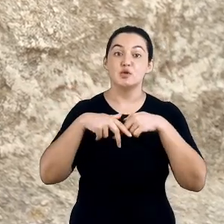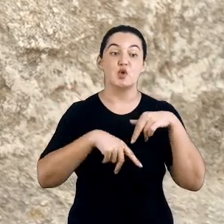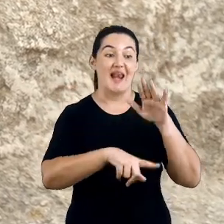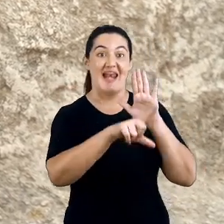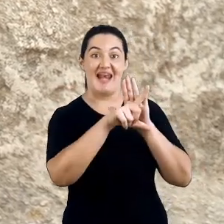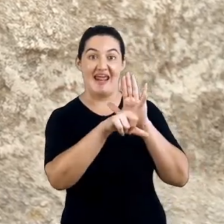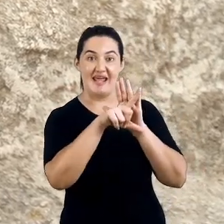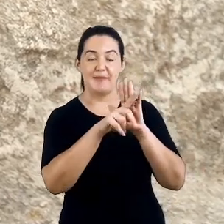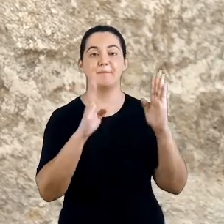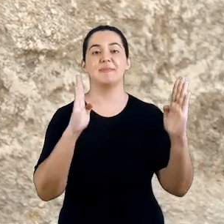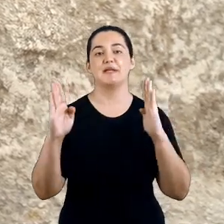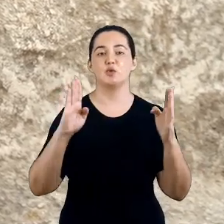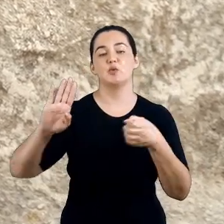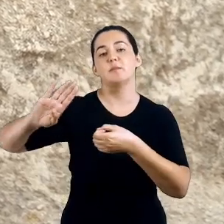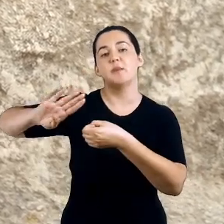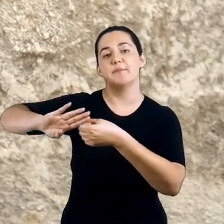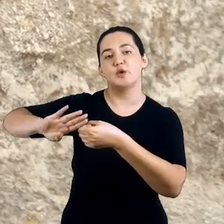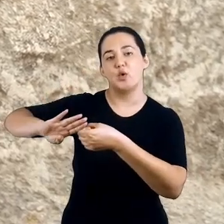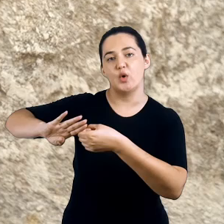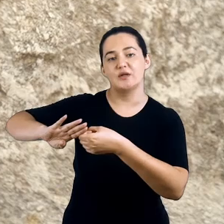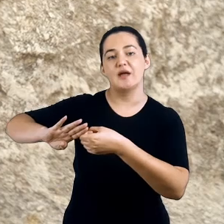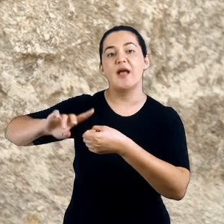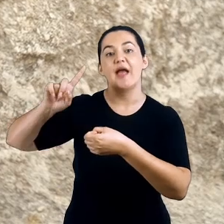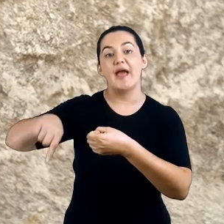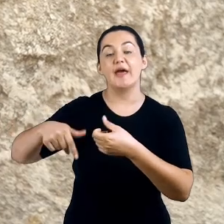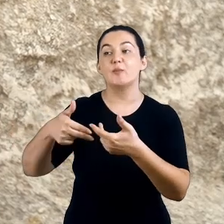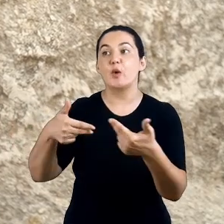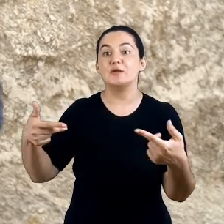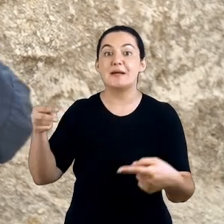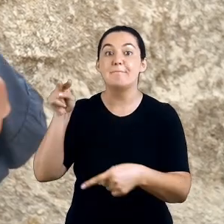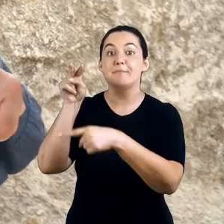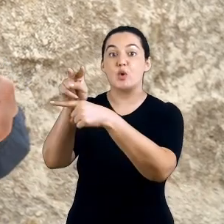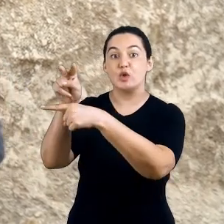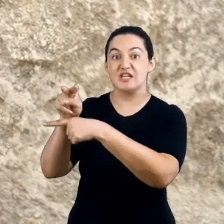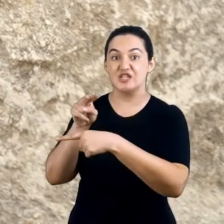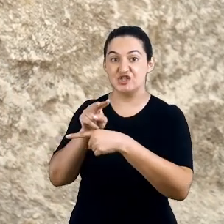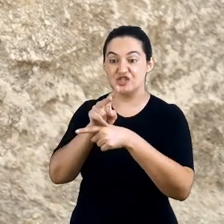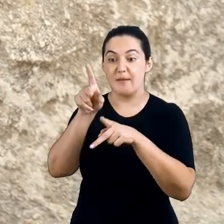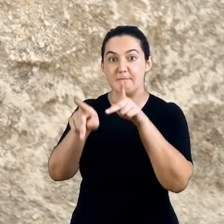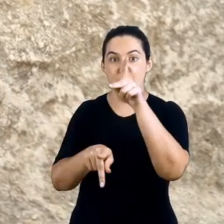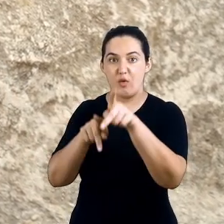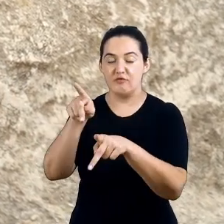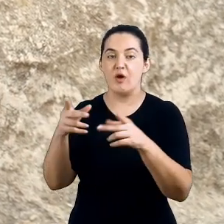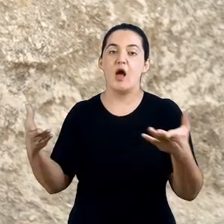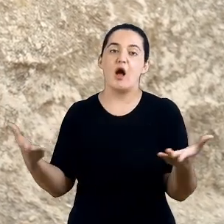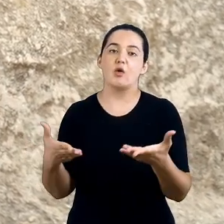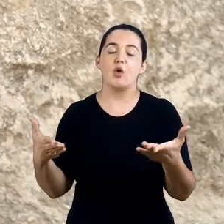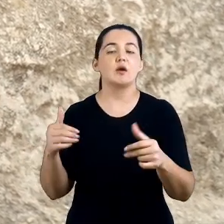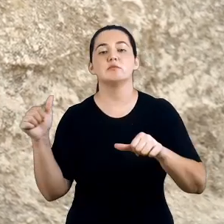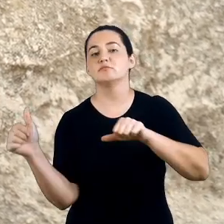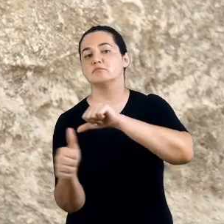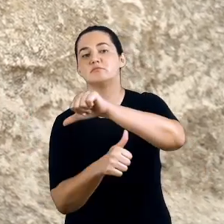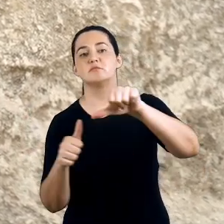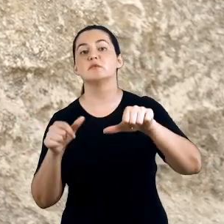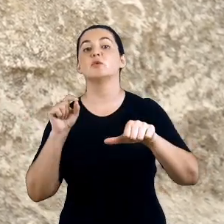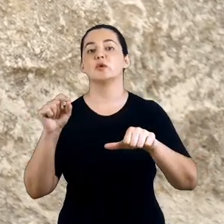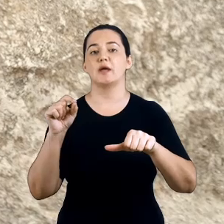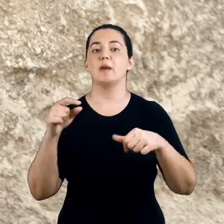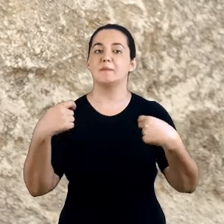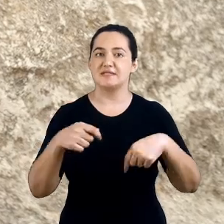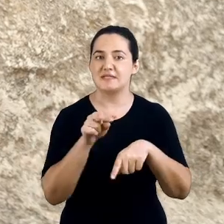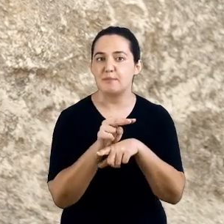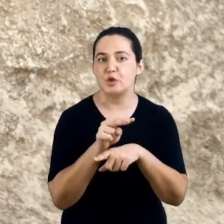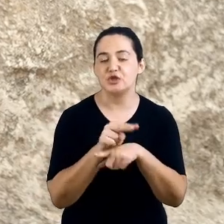a lei, que até a época dos babilônios era algo que protegia o povo de Israel, agora tornou-se algo a